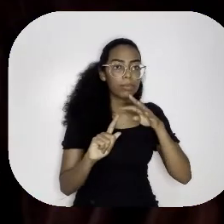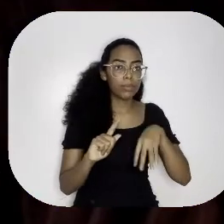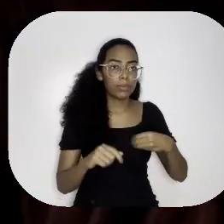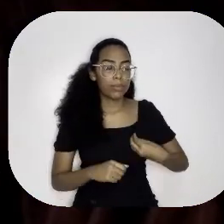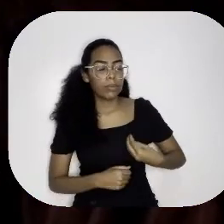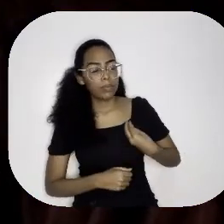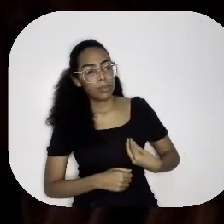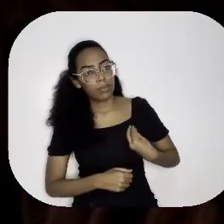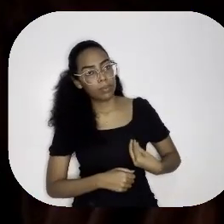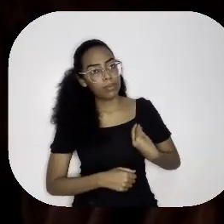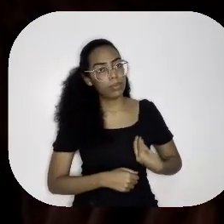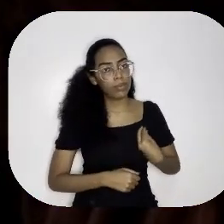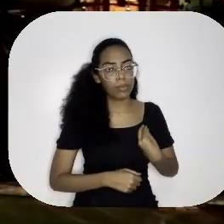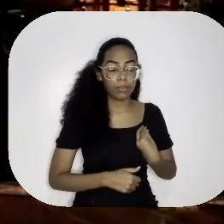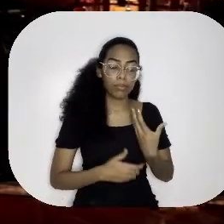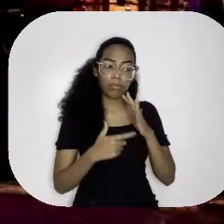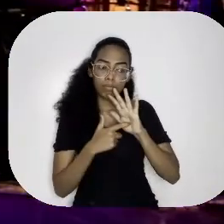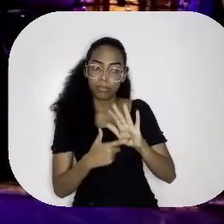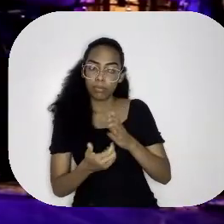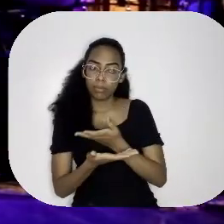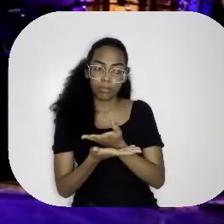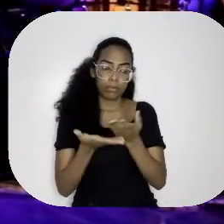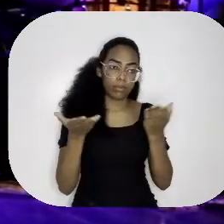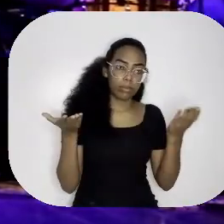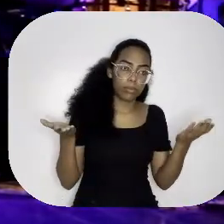reverenciar o presente do existir.